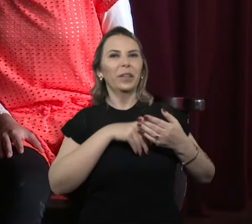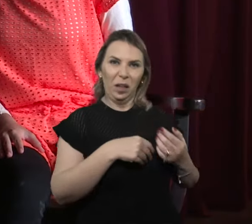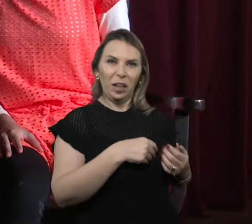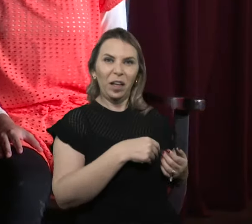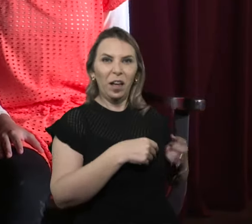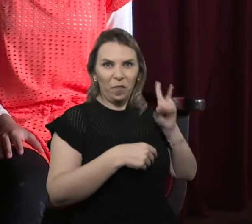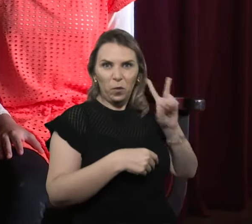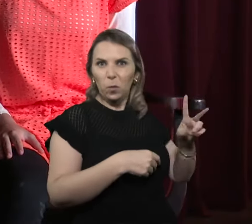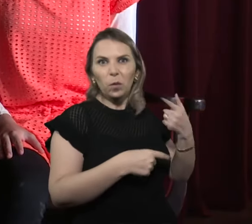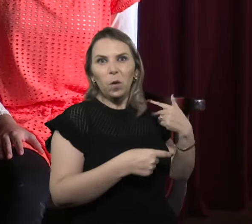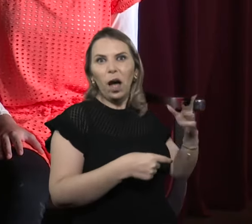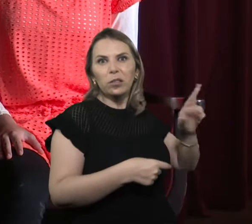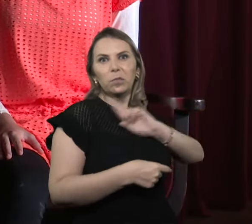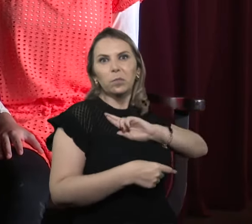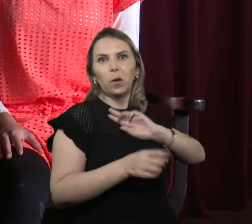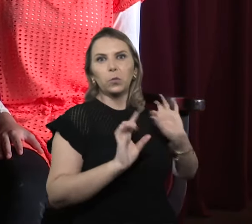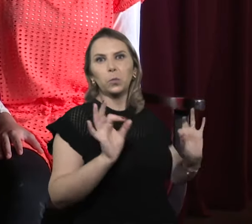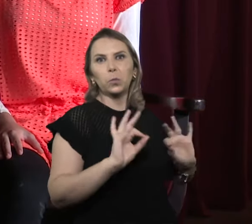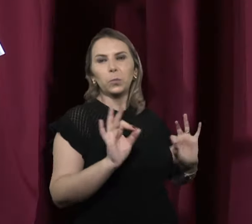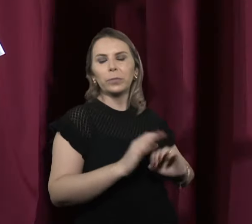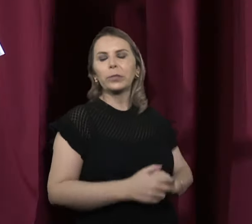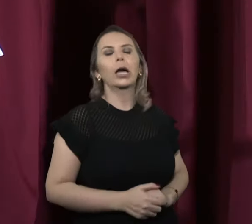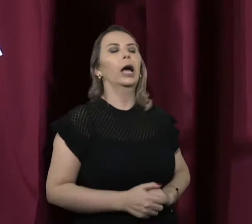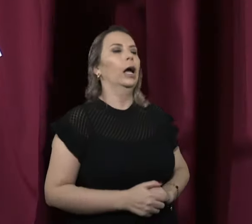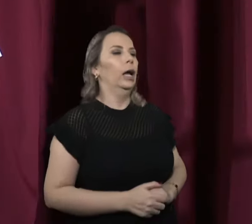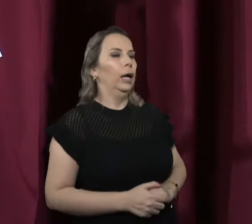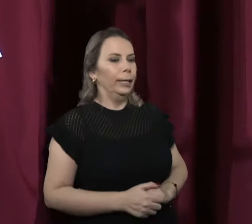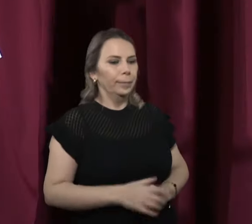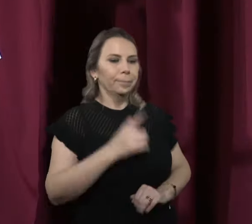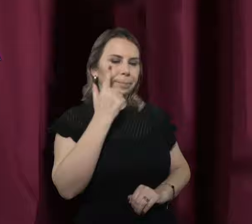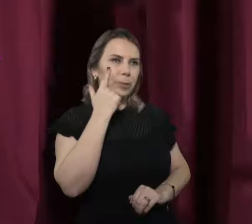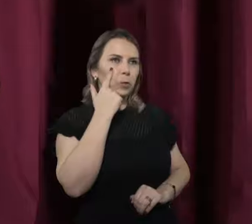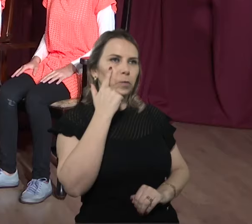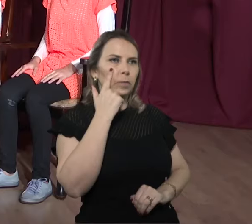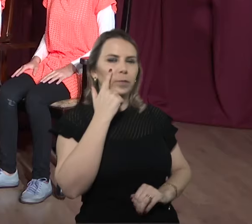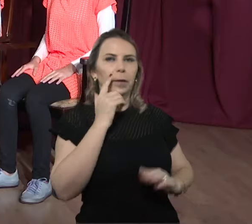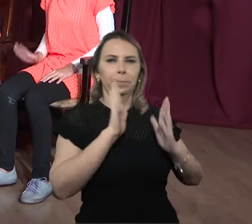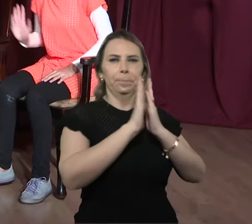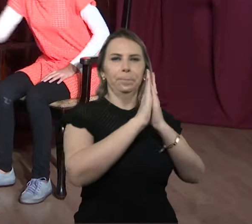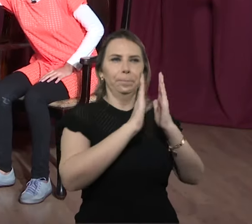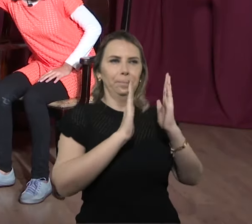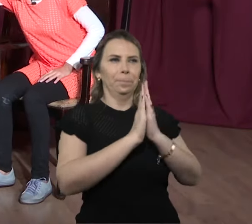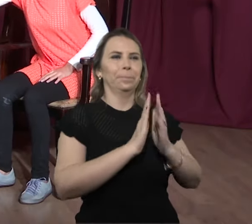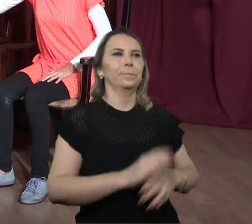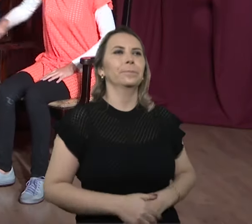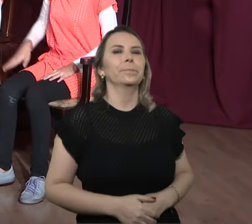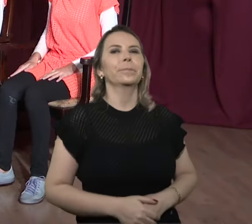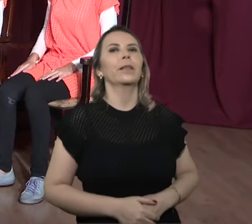isso? Viu? Ela não responde. Deixa eu ver uma coisa. Bate aqui.